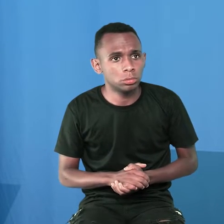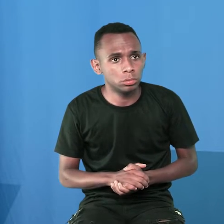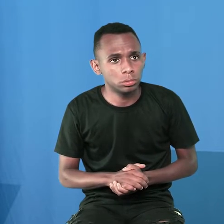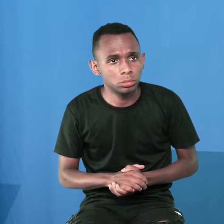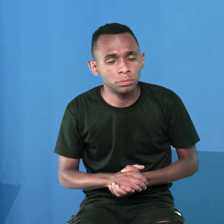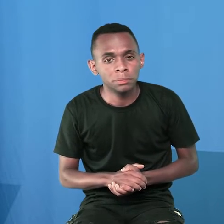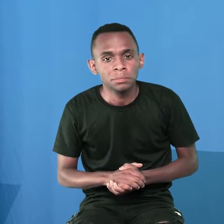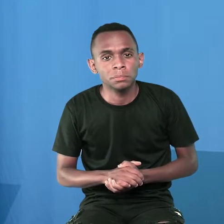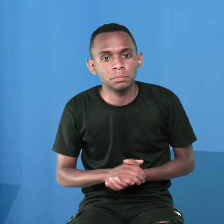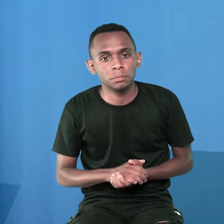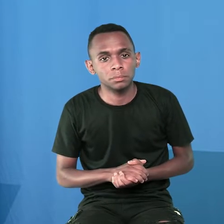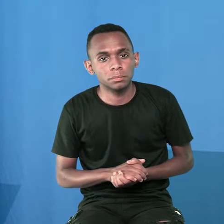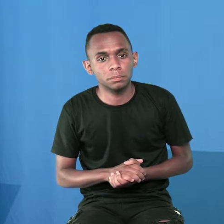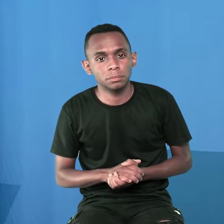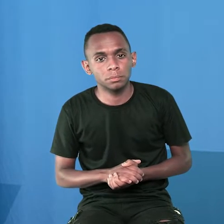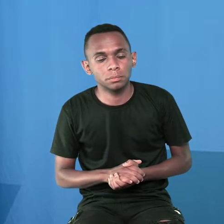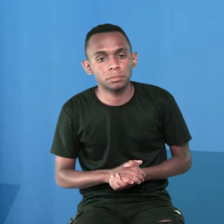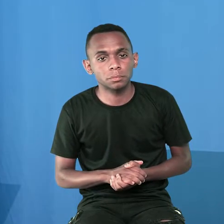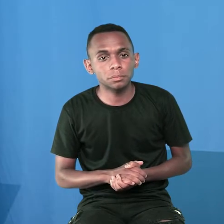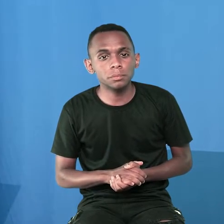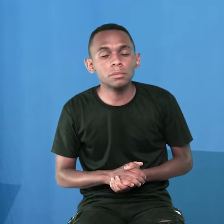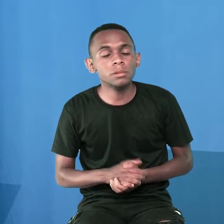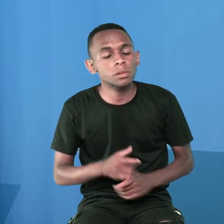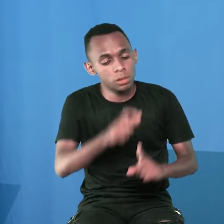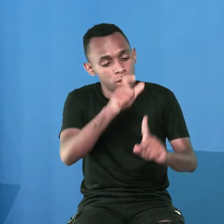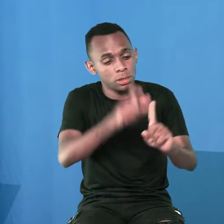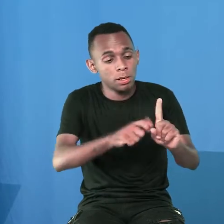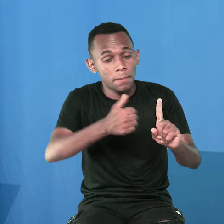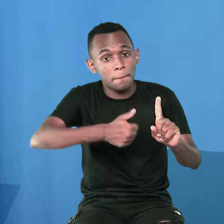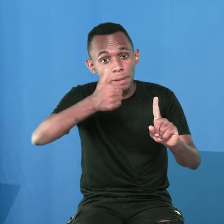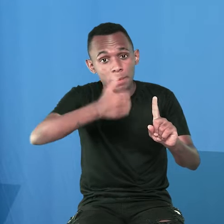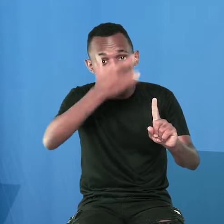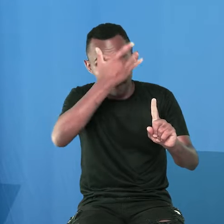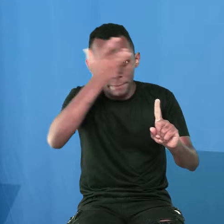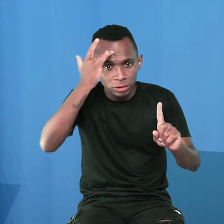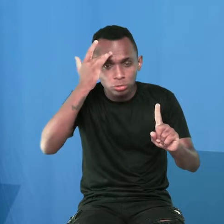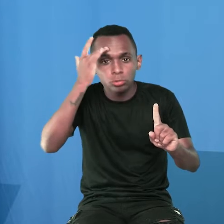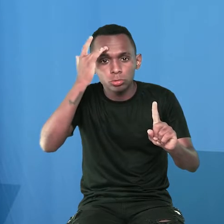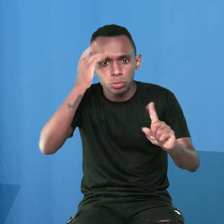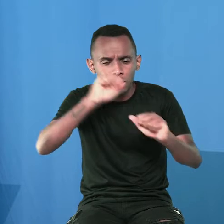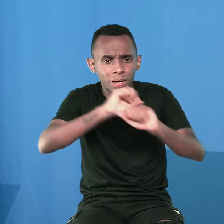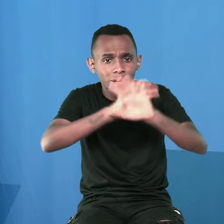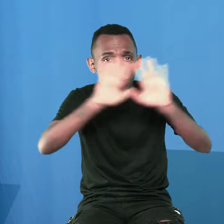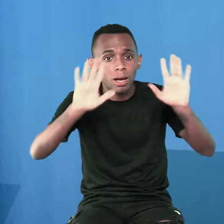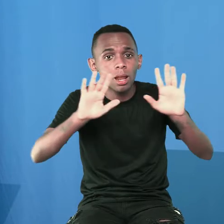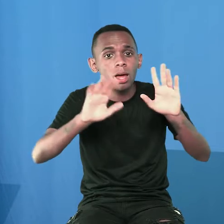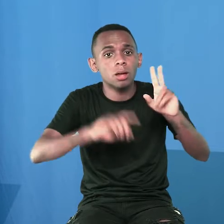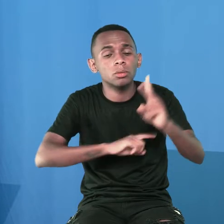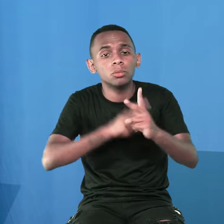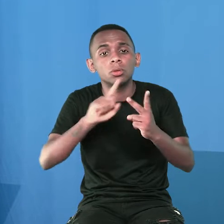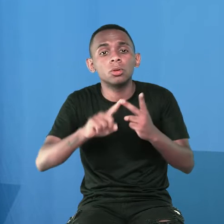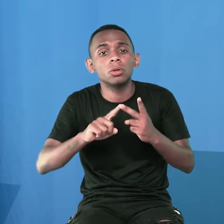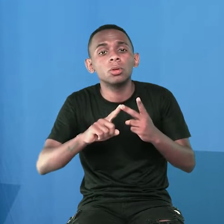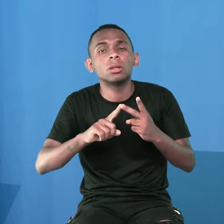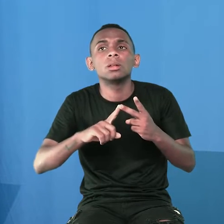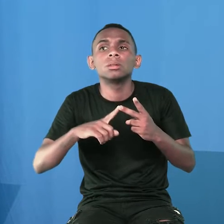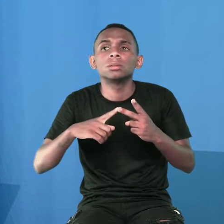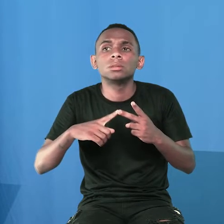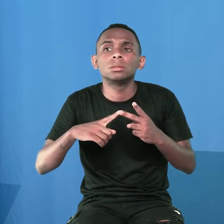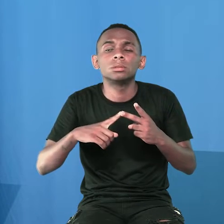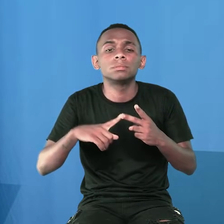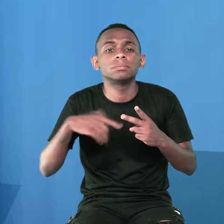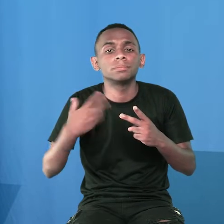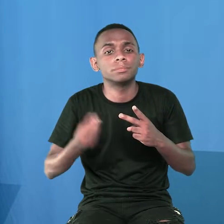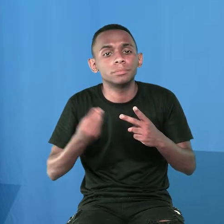E essa questão da voz em primeira pessoa tá esclarecida, mas e a questão de ser um tom assim,